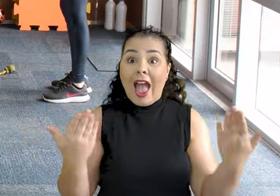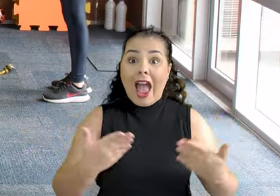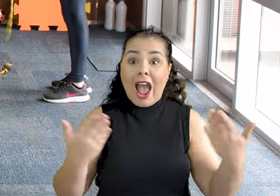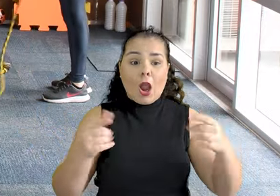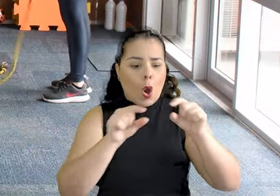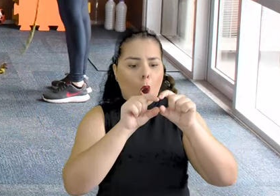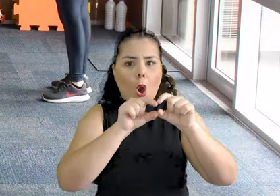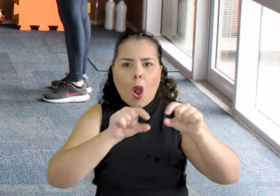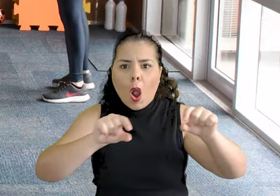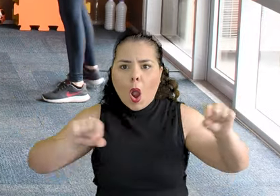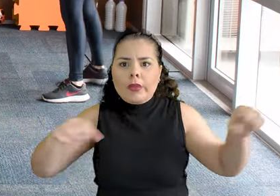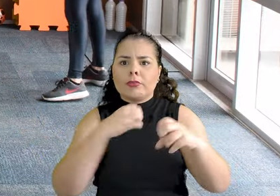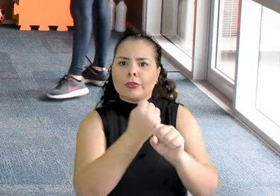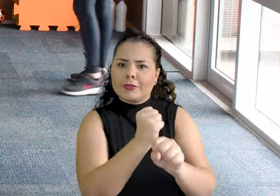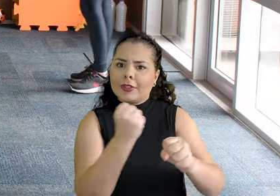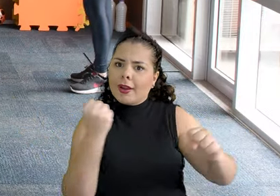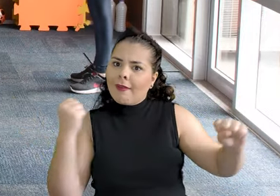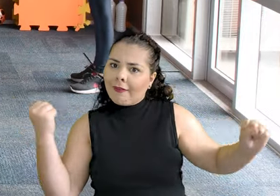bem grande.